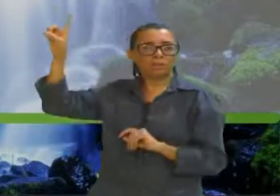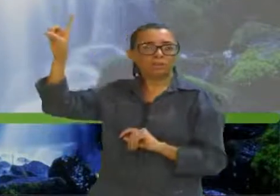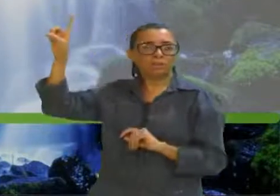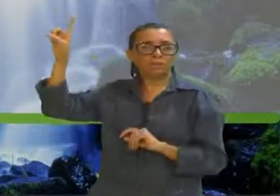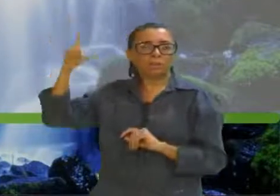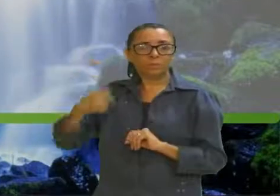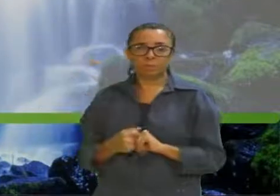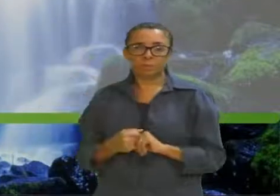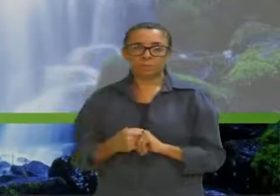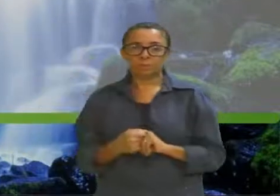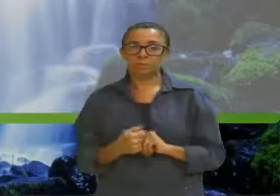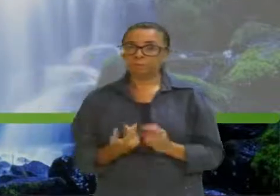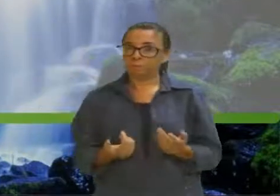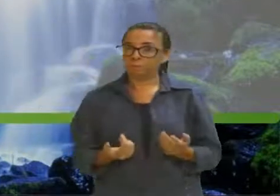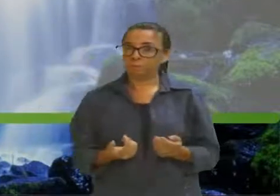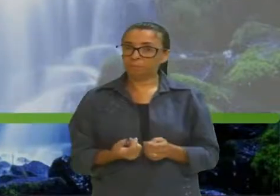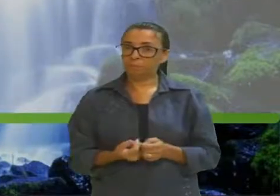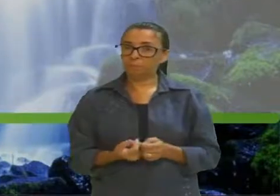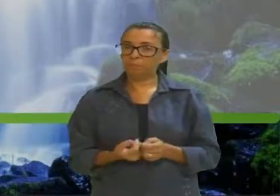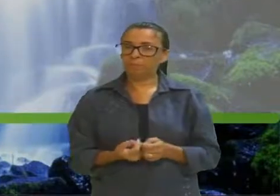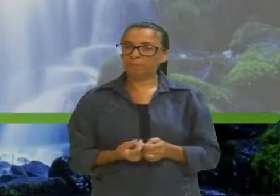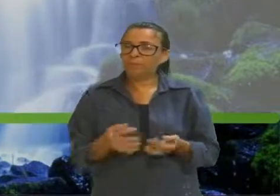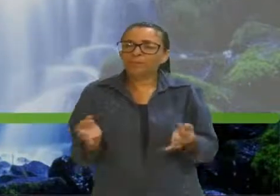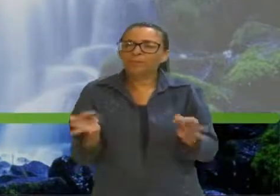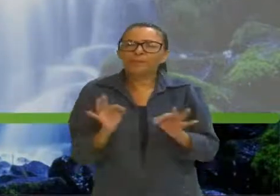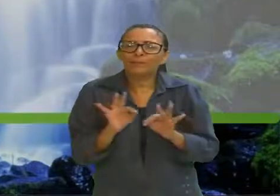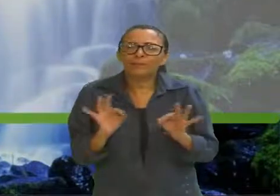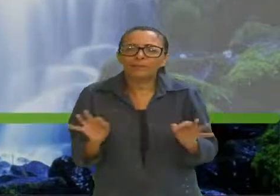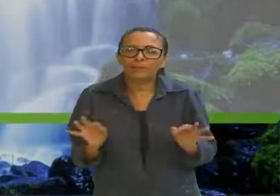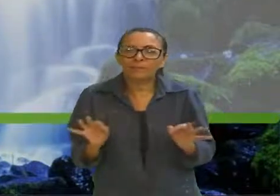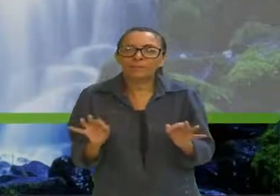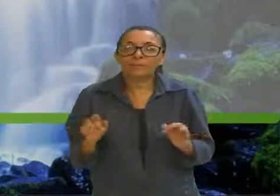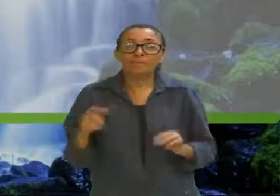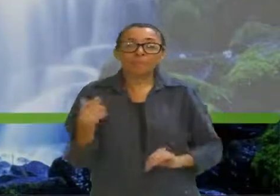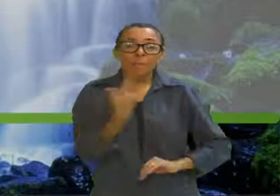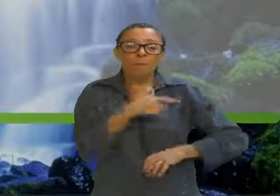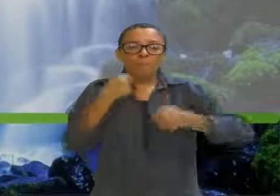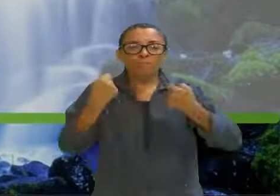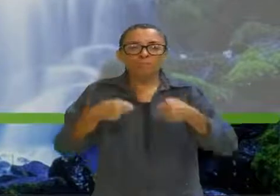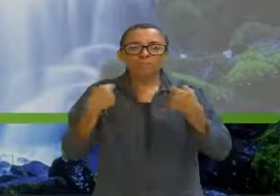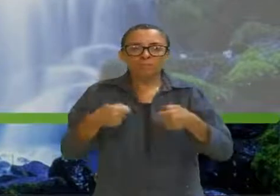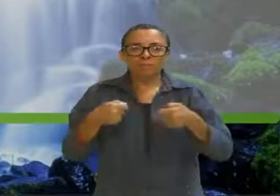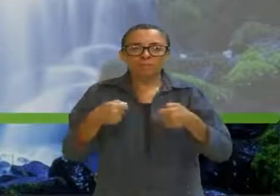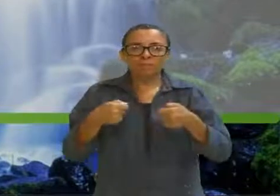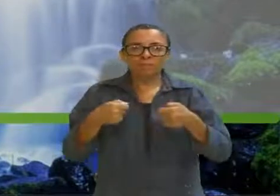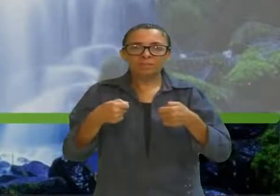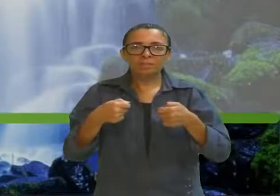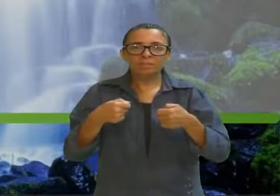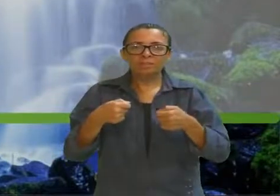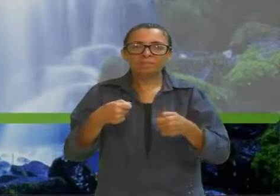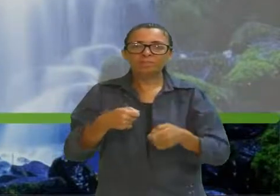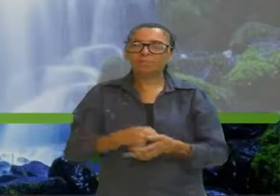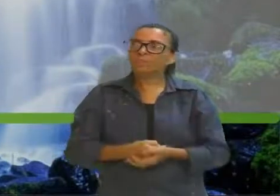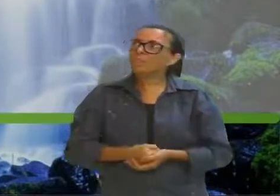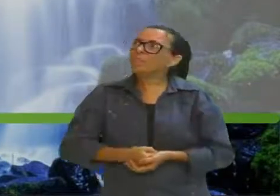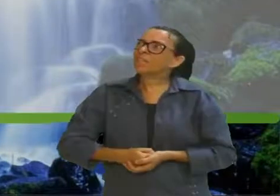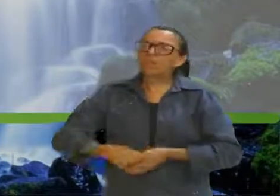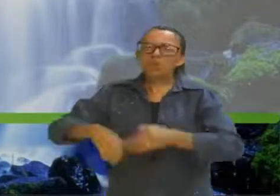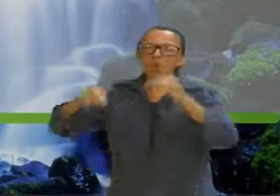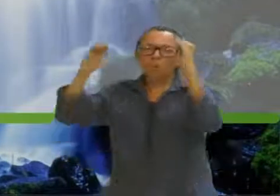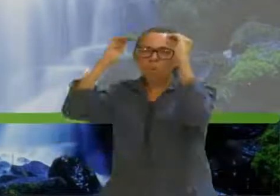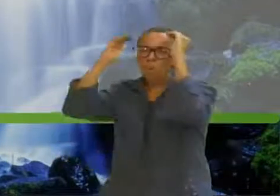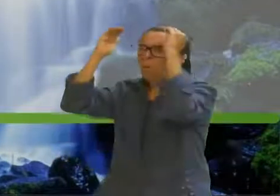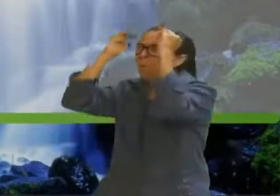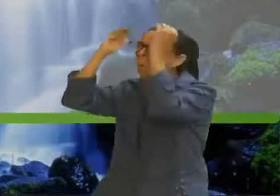que obedecê-lo naquilo que Ele diz. Então, eu leio a palavra de Deus, eu vejo o que Deus pensa, qual é a vontade